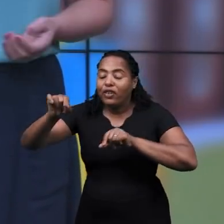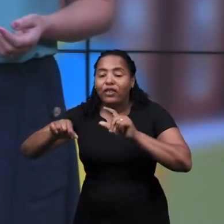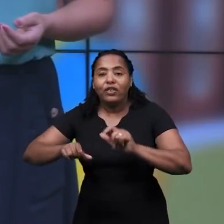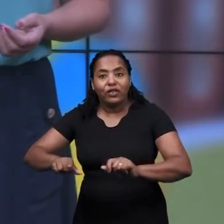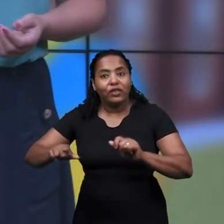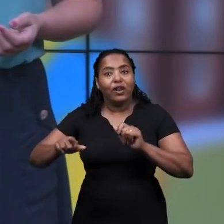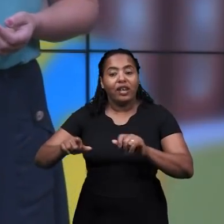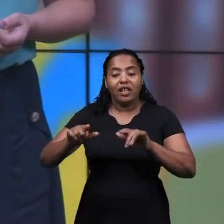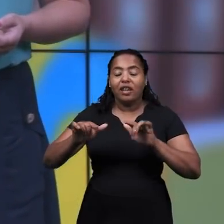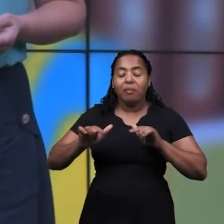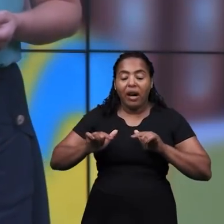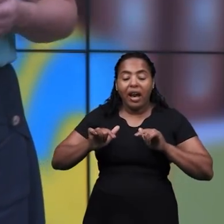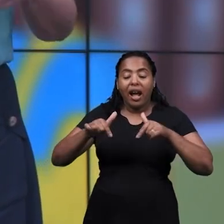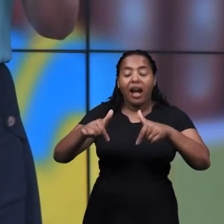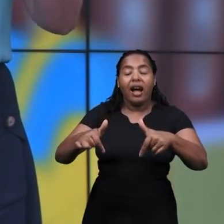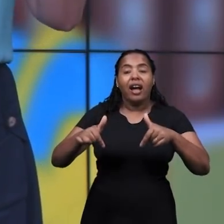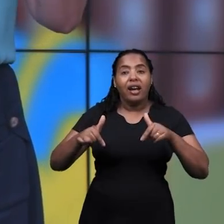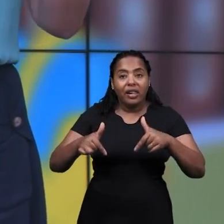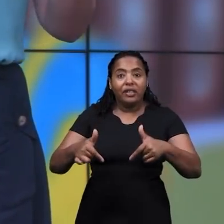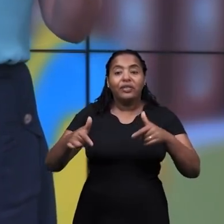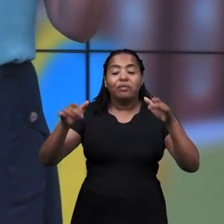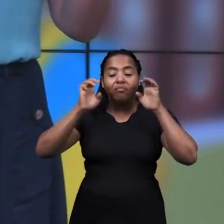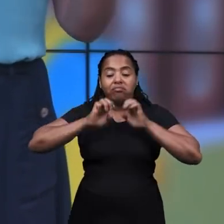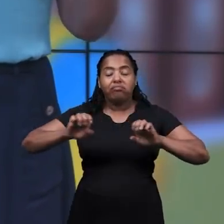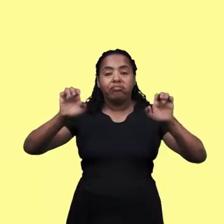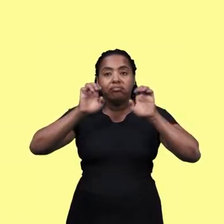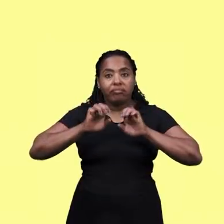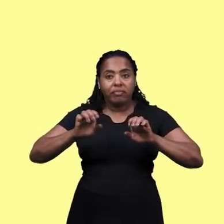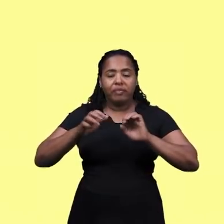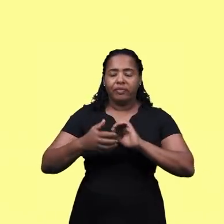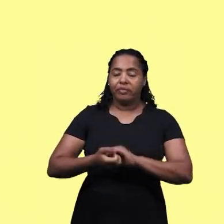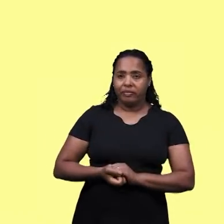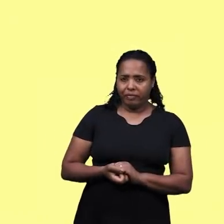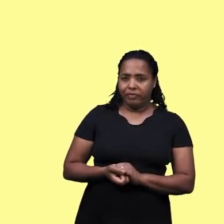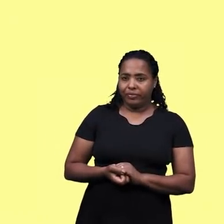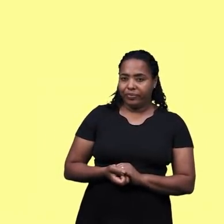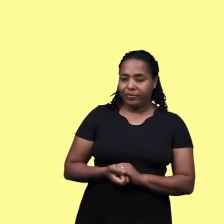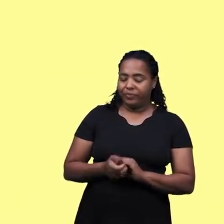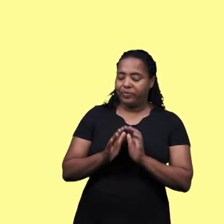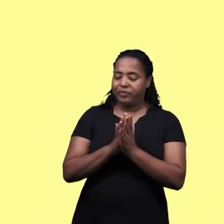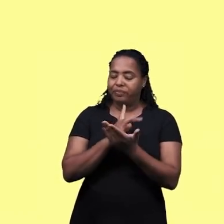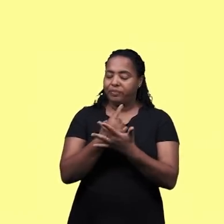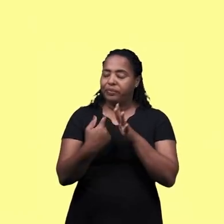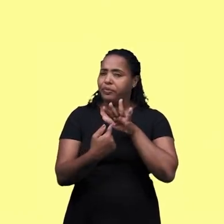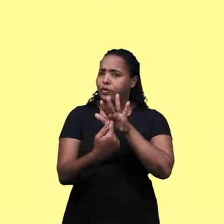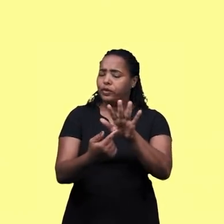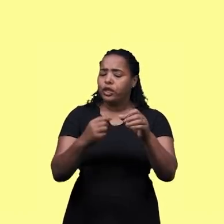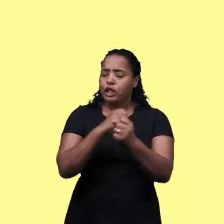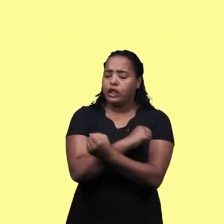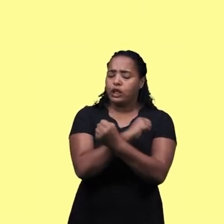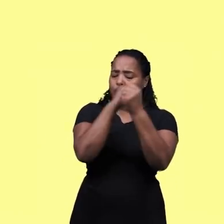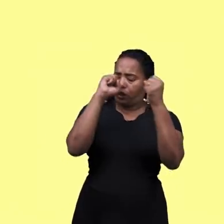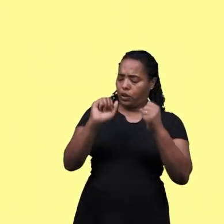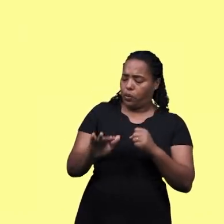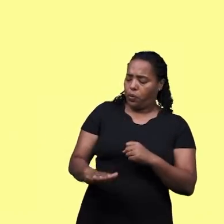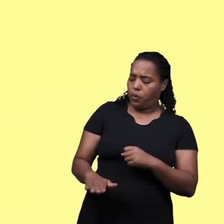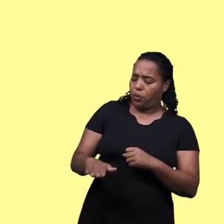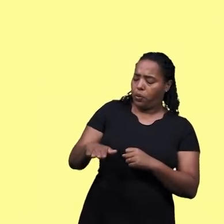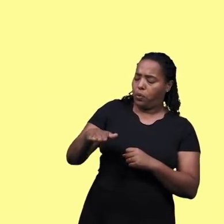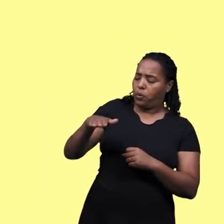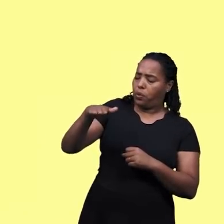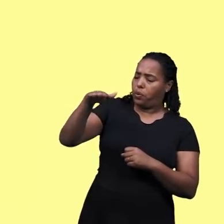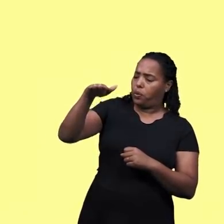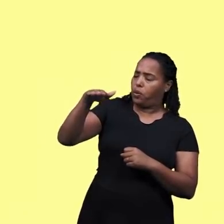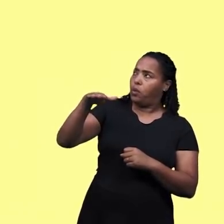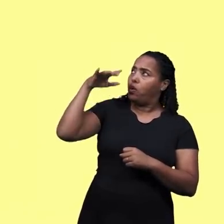neste mundo. E a palavra nos conta que Sansão ia crescendo e o Espírito de